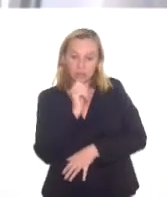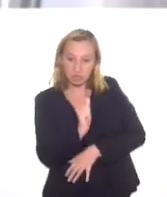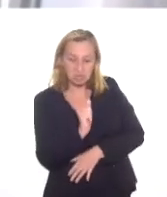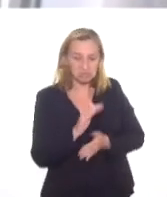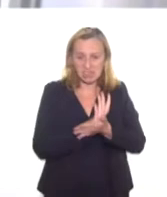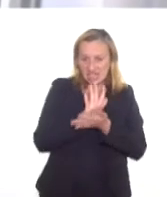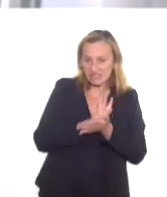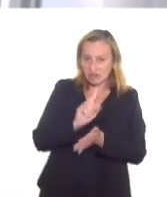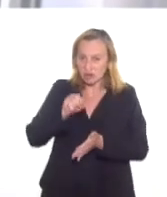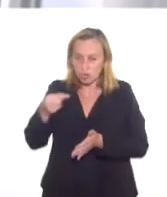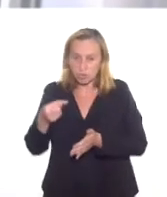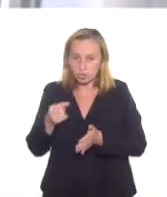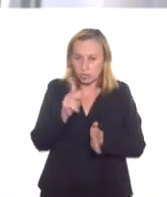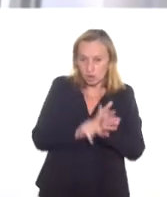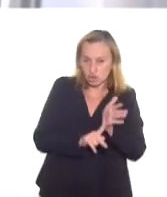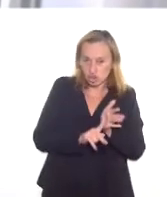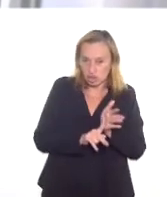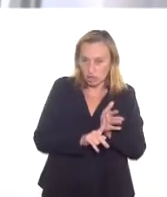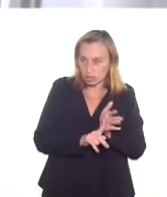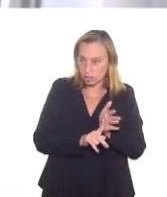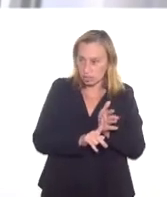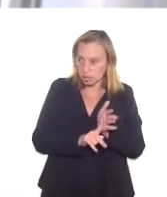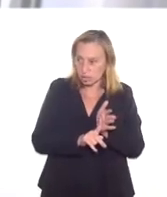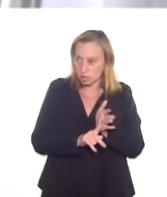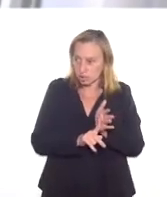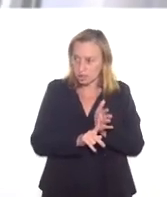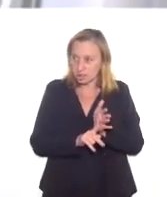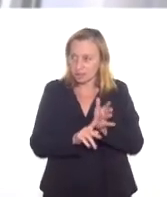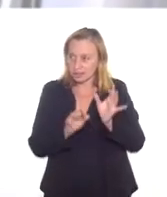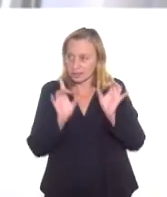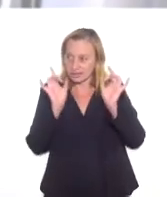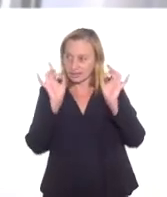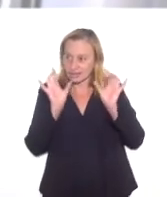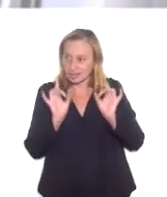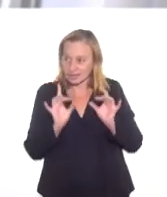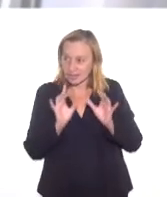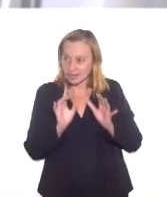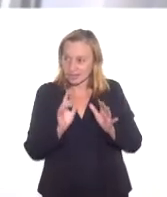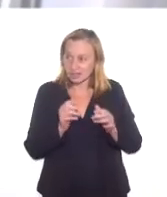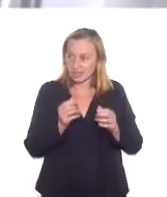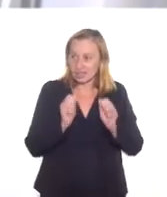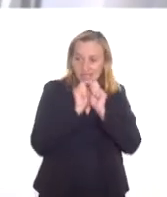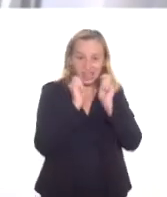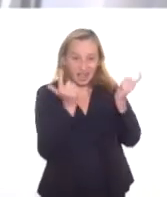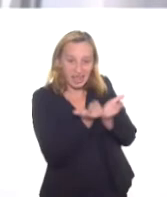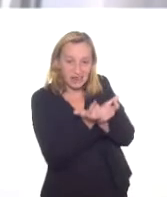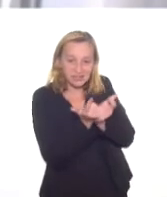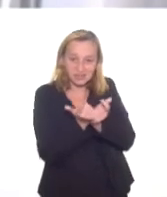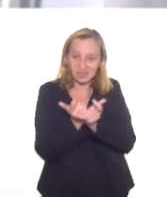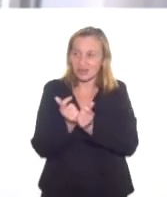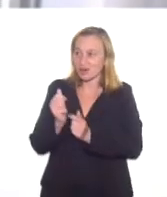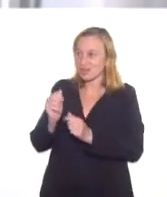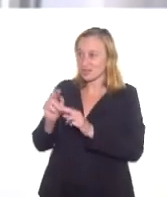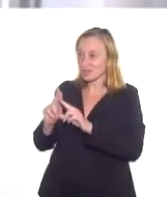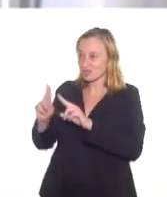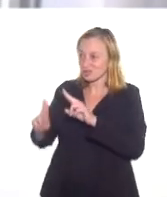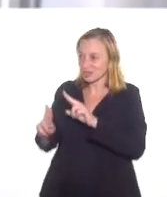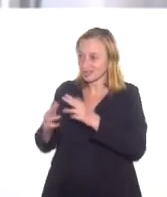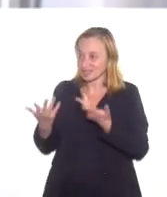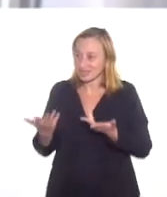projeto Viva UFRJ, é um projeto específico de colaboração entre a Alerj e a UFRJ para reabrir o equipamento